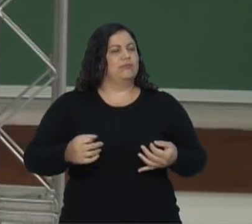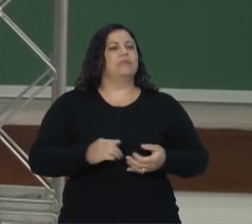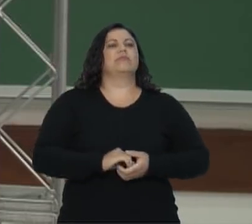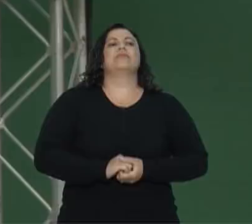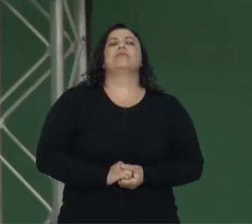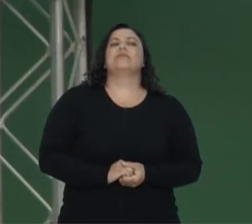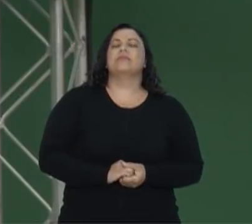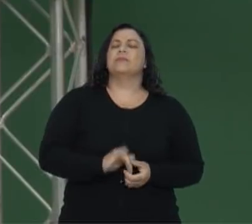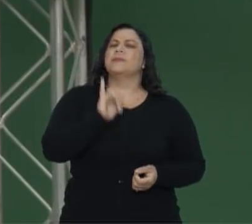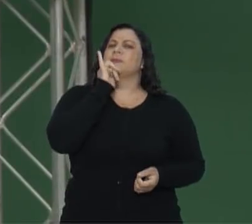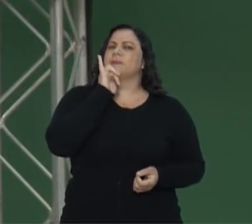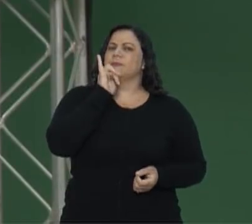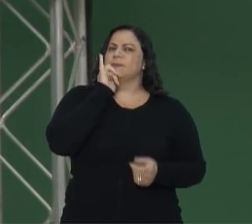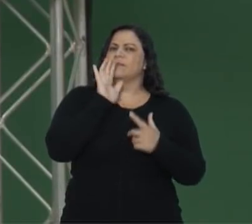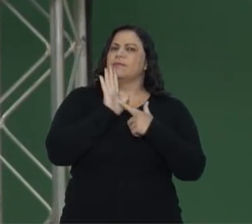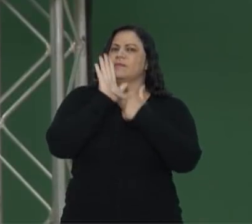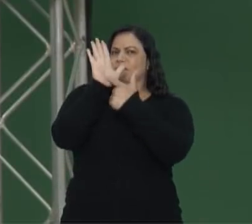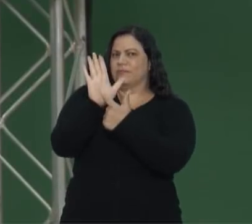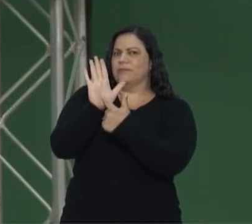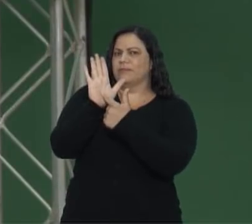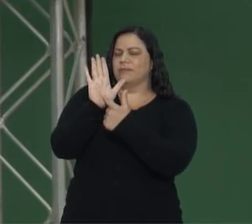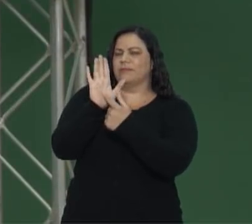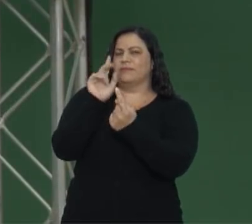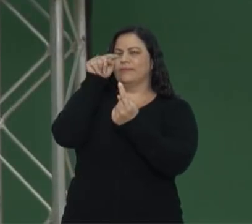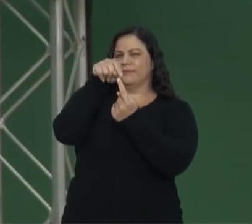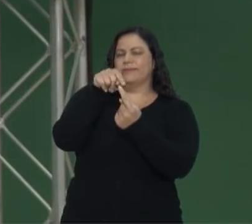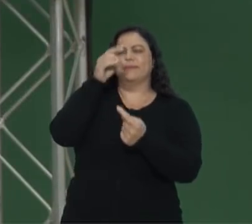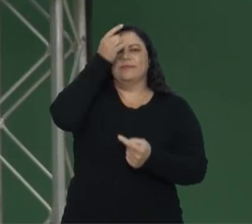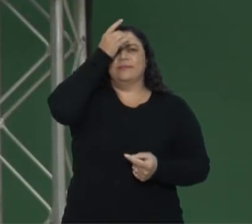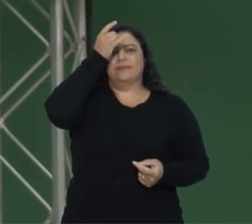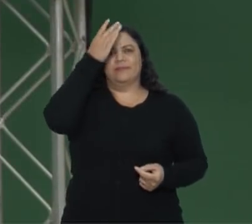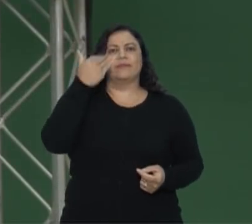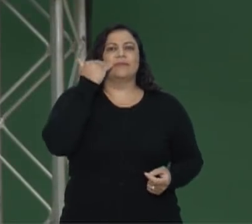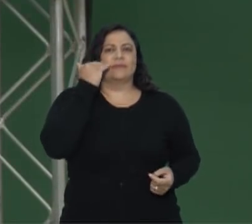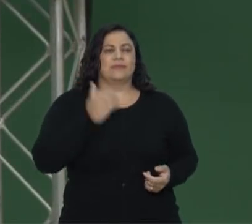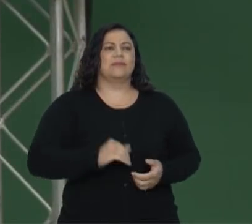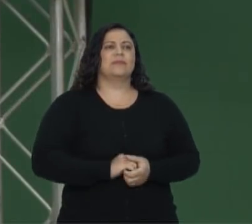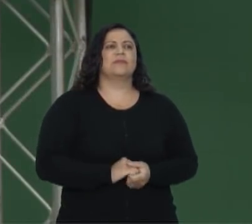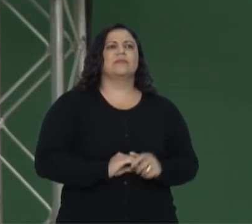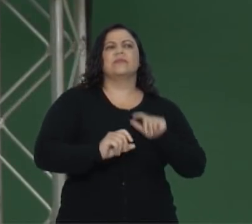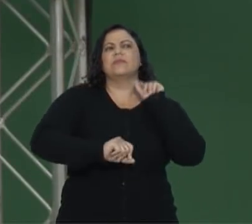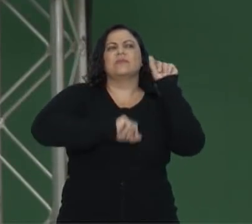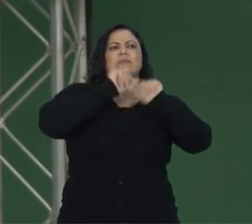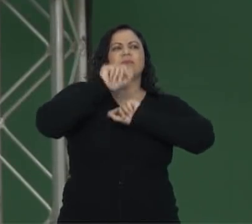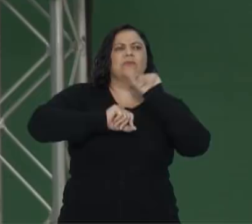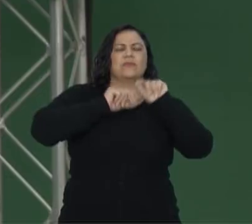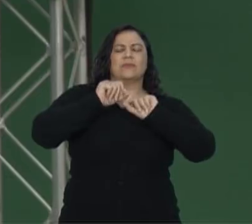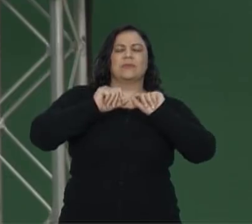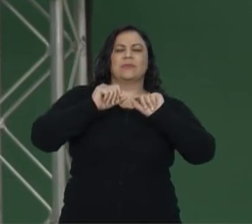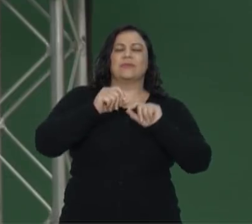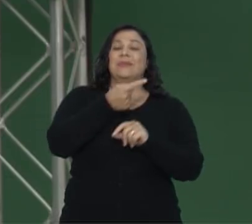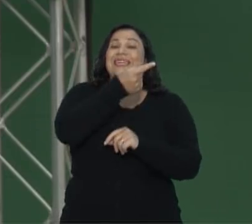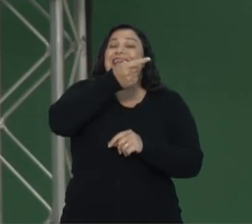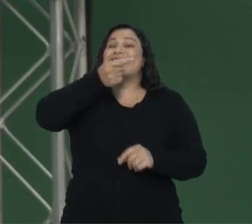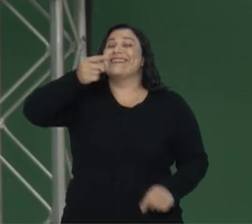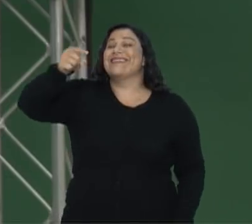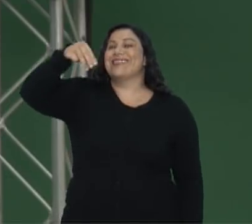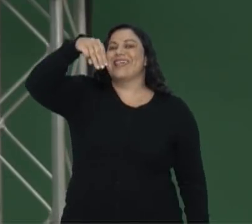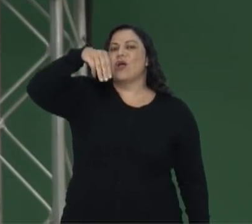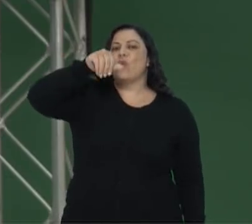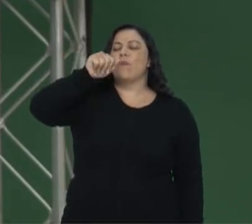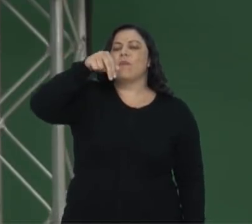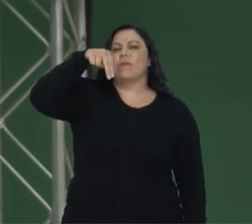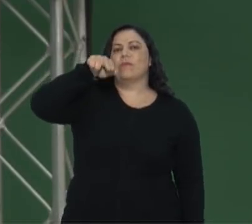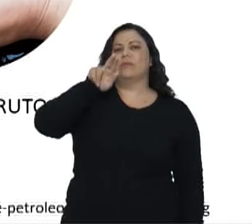exemplos, mostrar a definição, que fica mais fácil para entender. Então, vamos entender o que é um material natural não